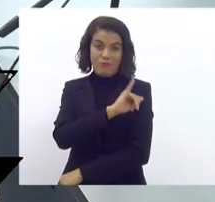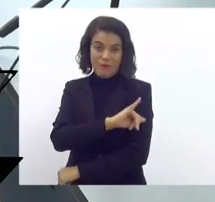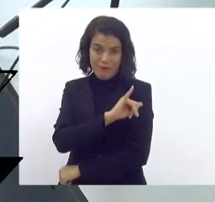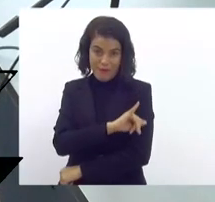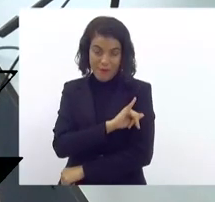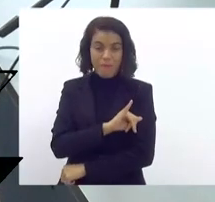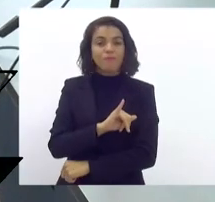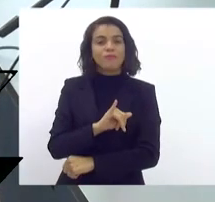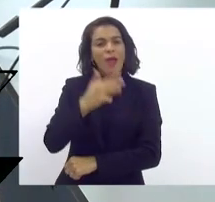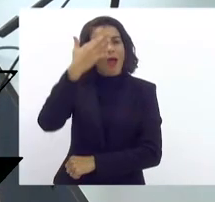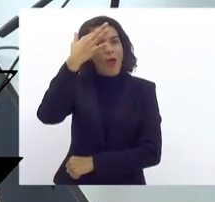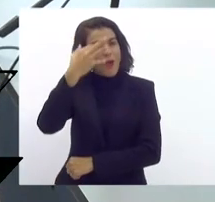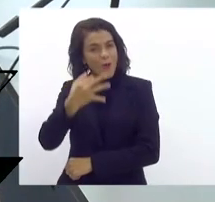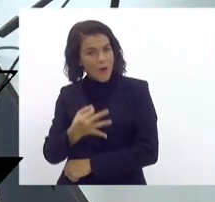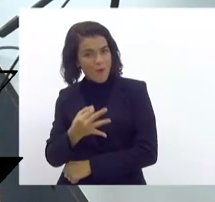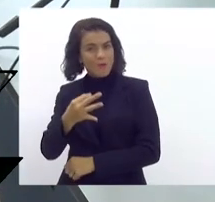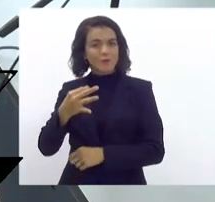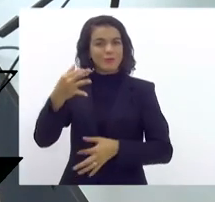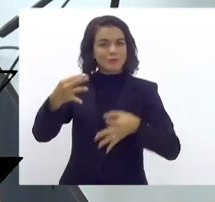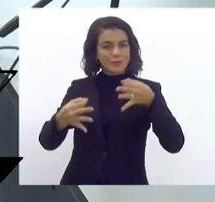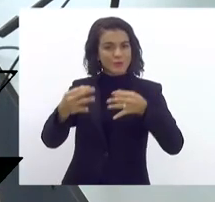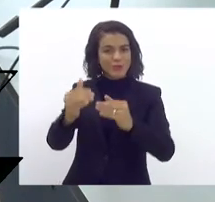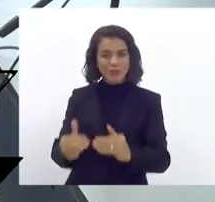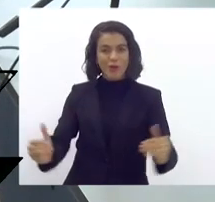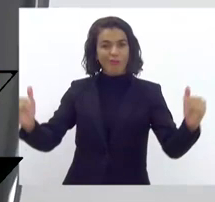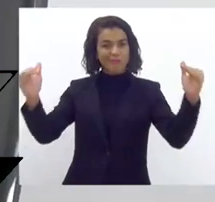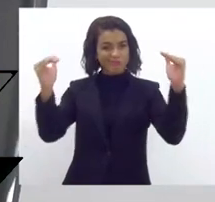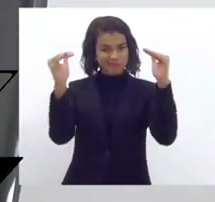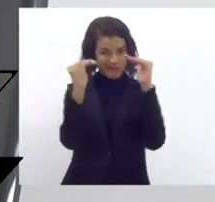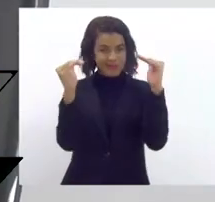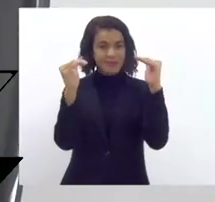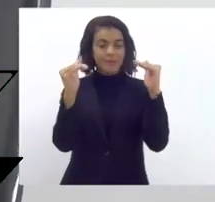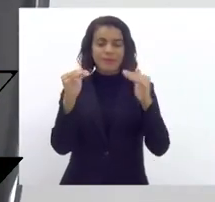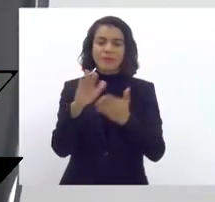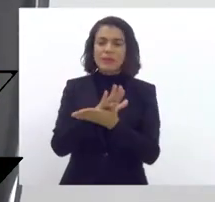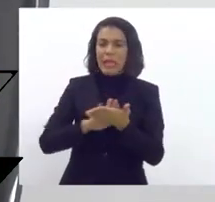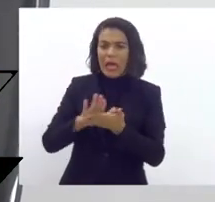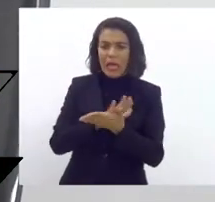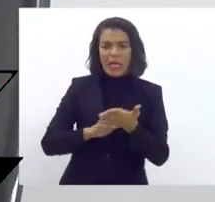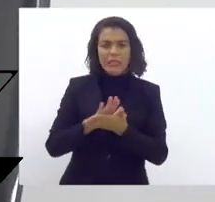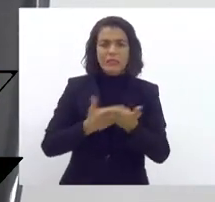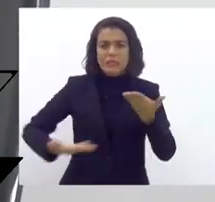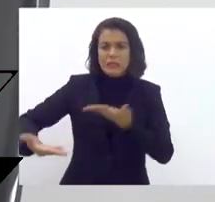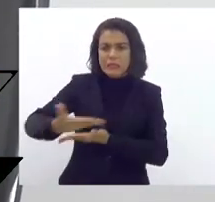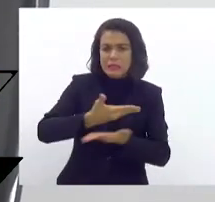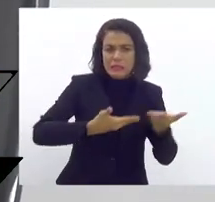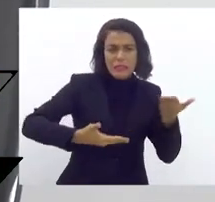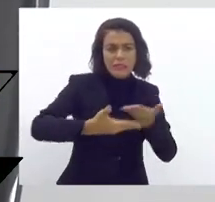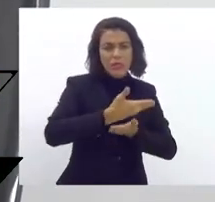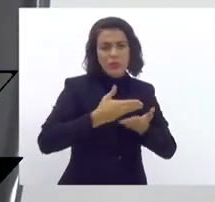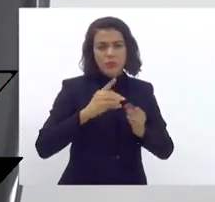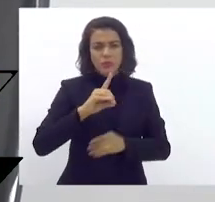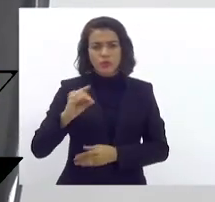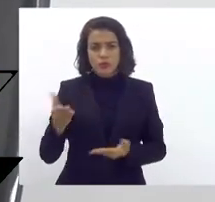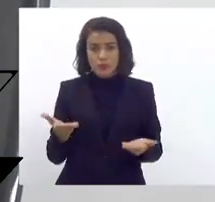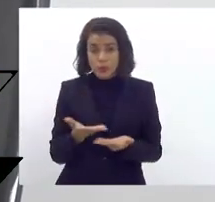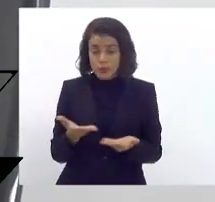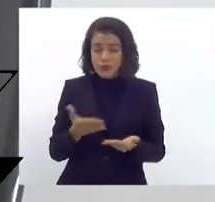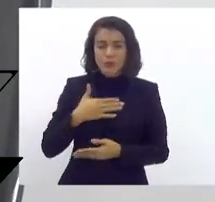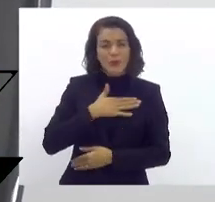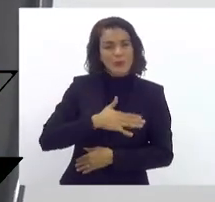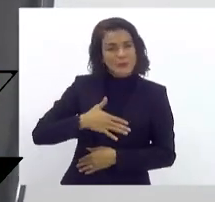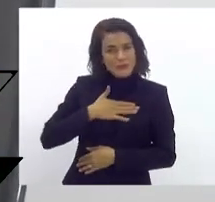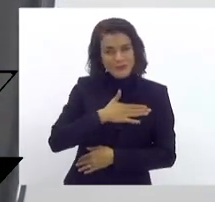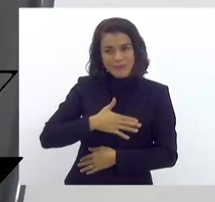na compreensão da justiça como maior Então nada mais havendo a tratar no dia de hoje gostaria